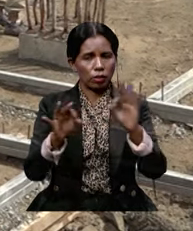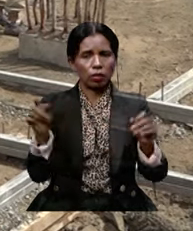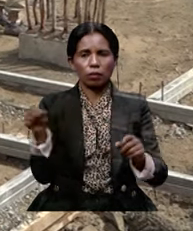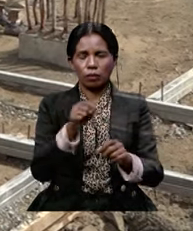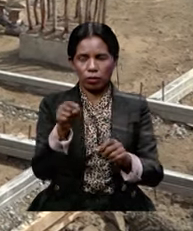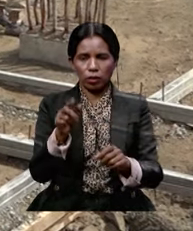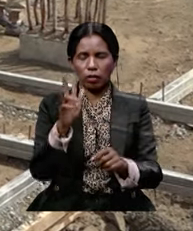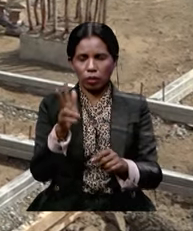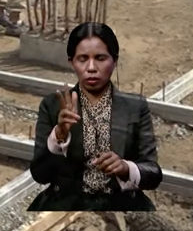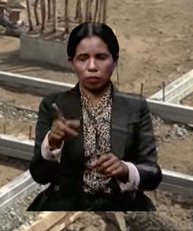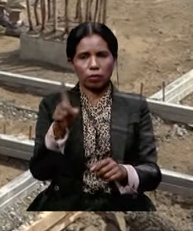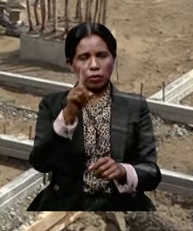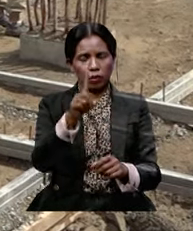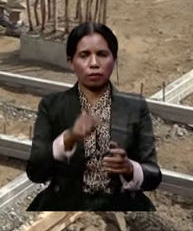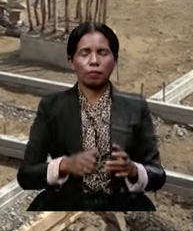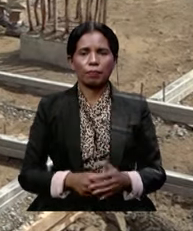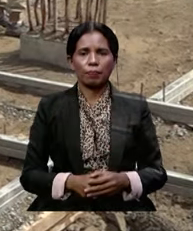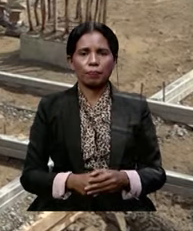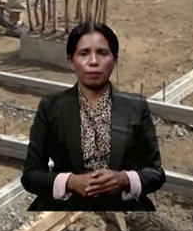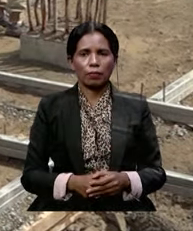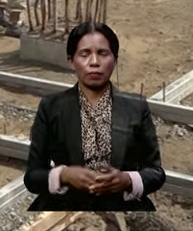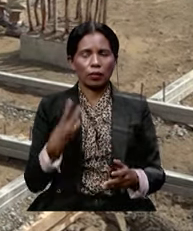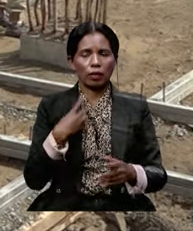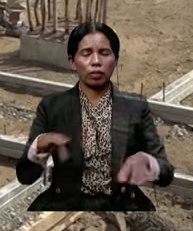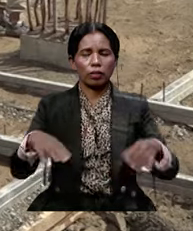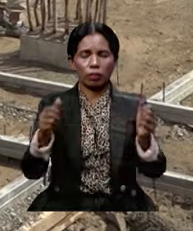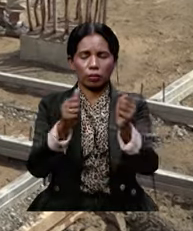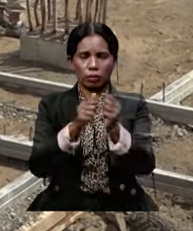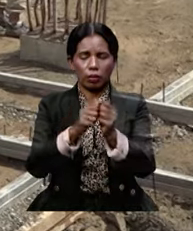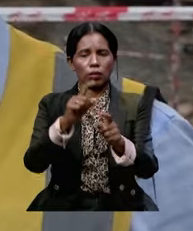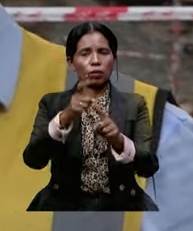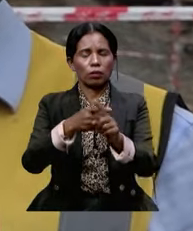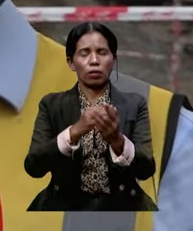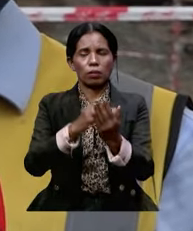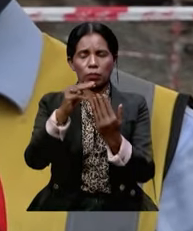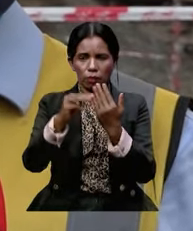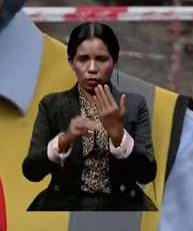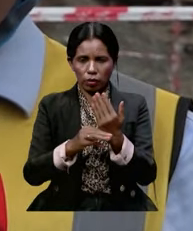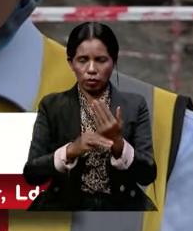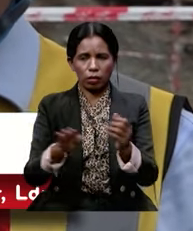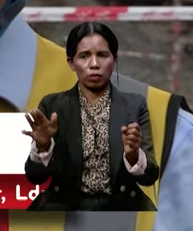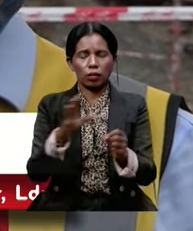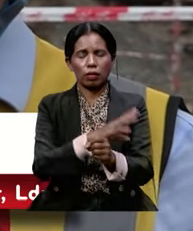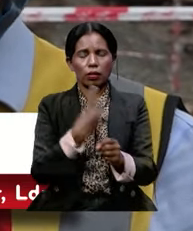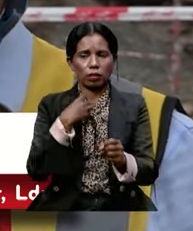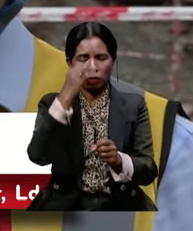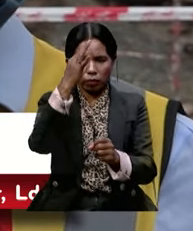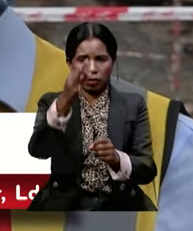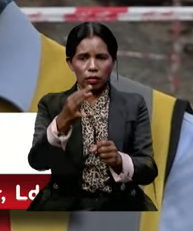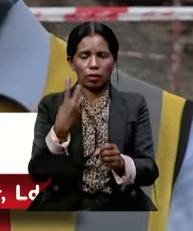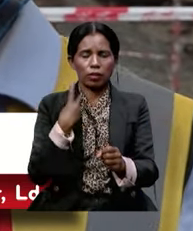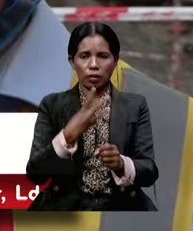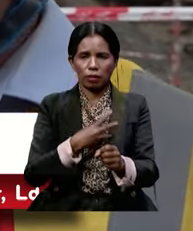cento torunulu resenida. It's a big job, but now we already complete and successfully